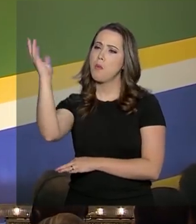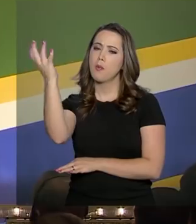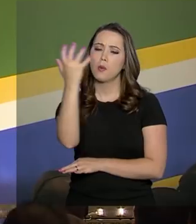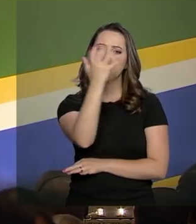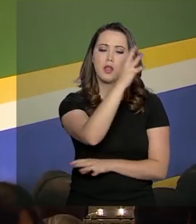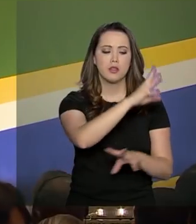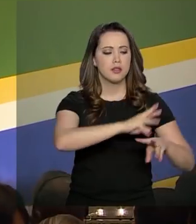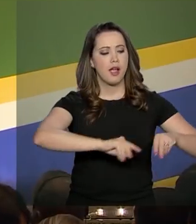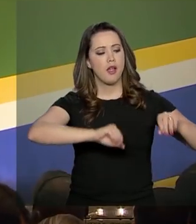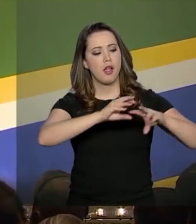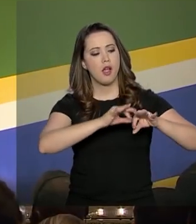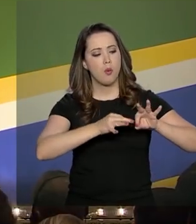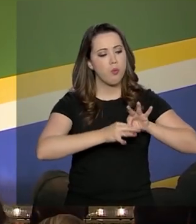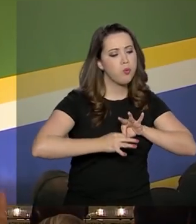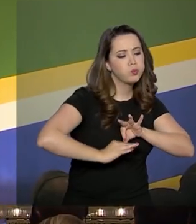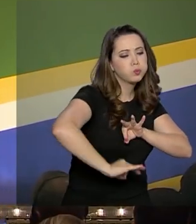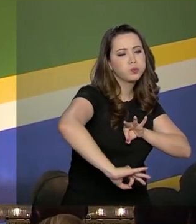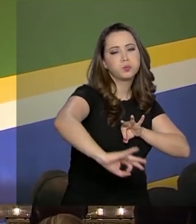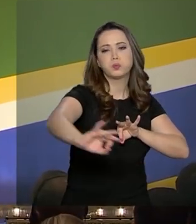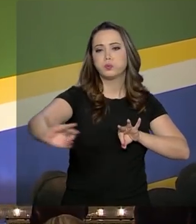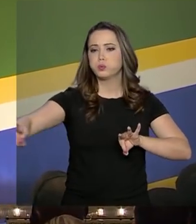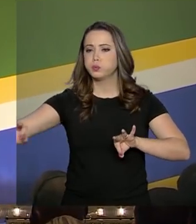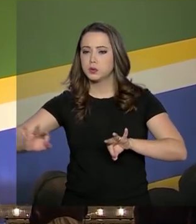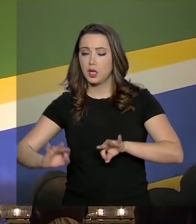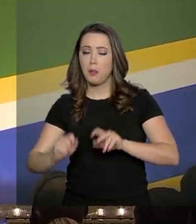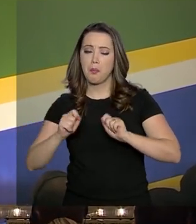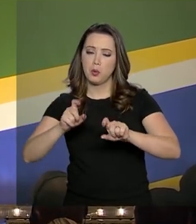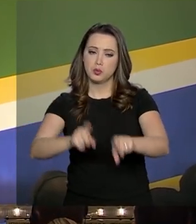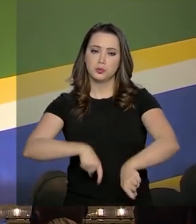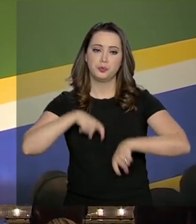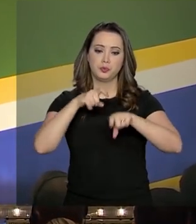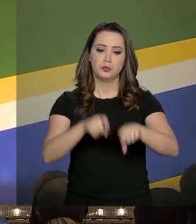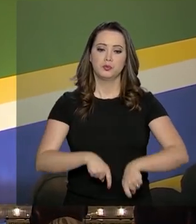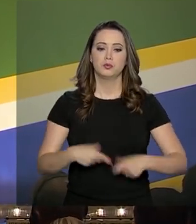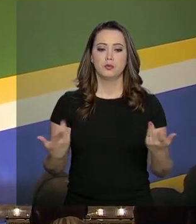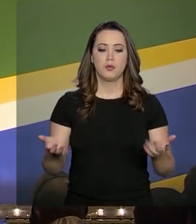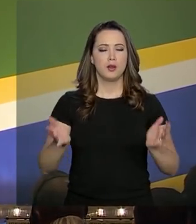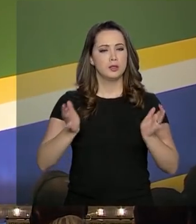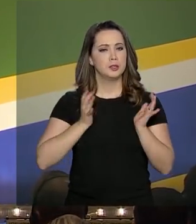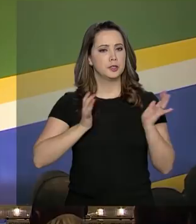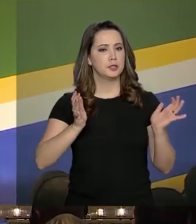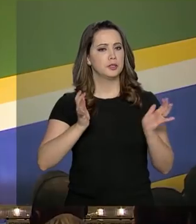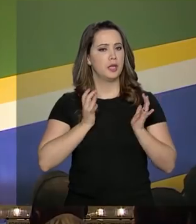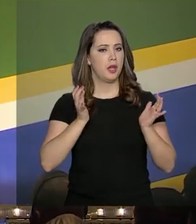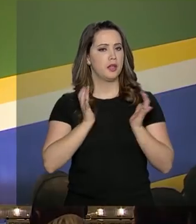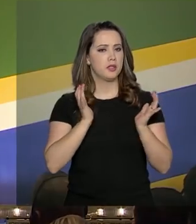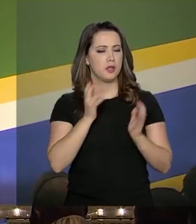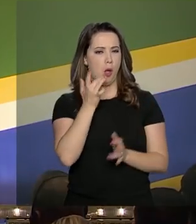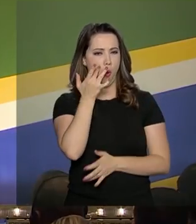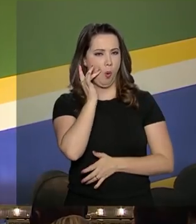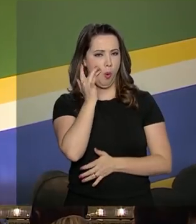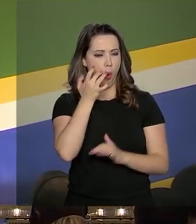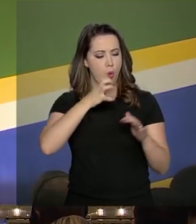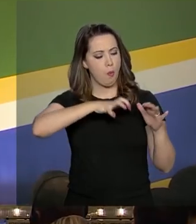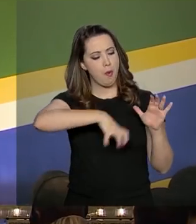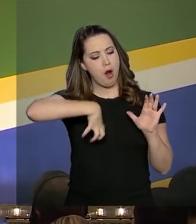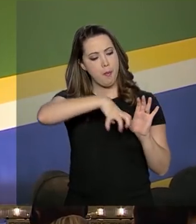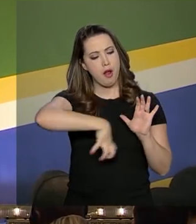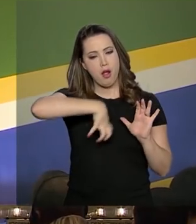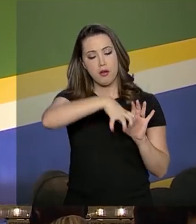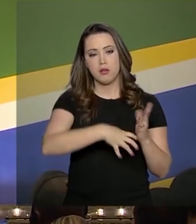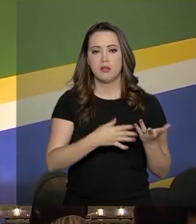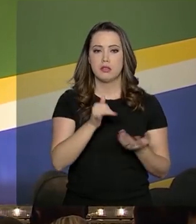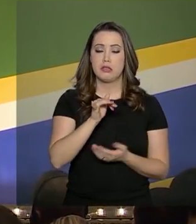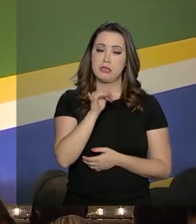Terras em abundância, agricultáveis, riquezas minerais, como, por